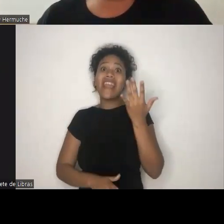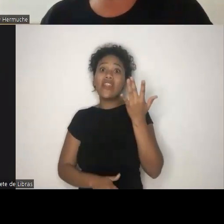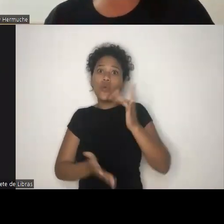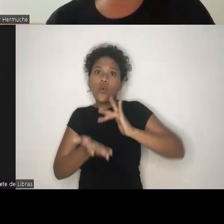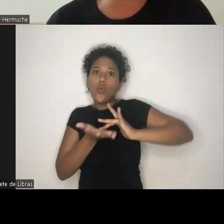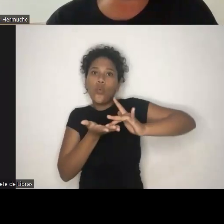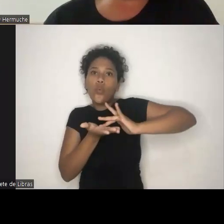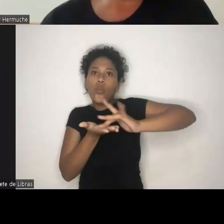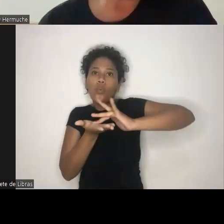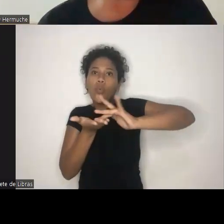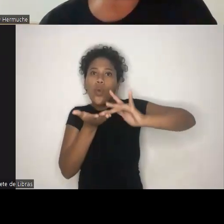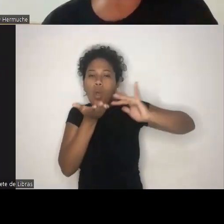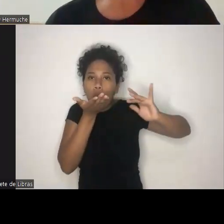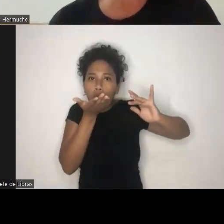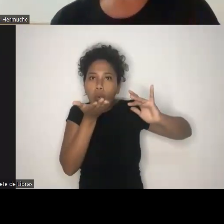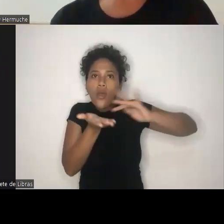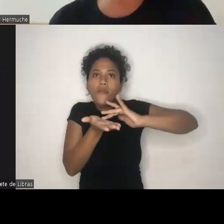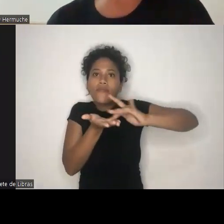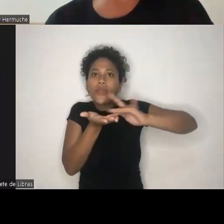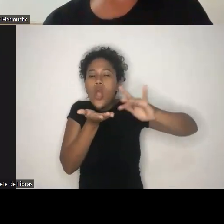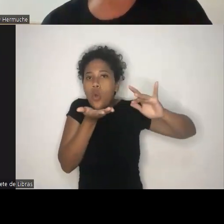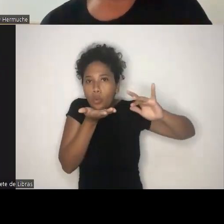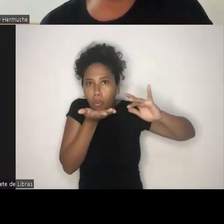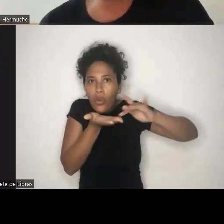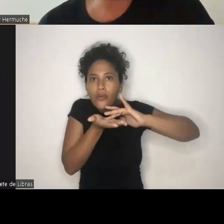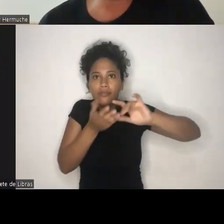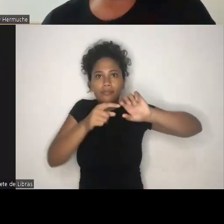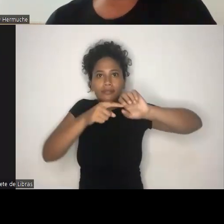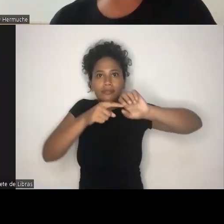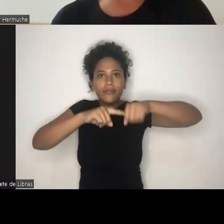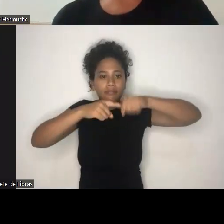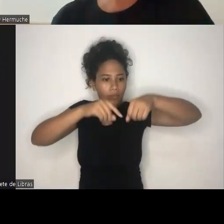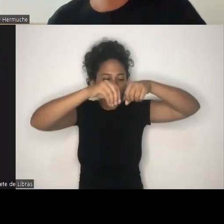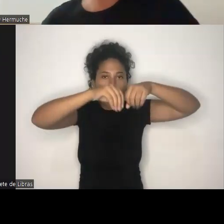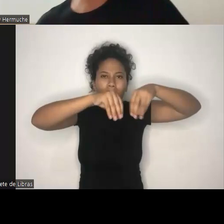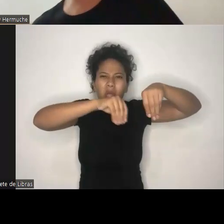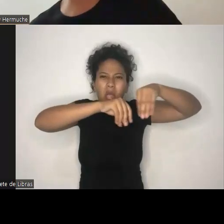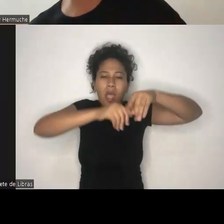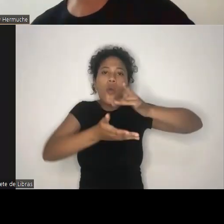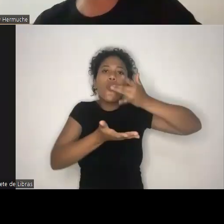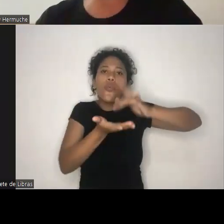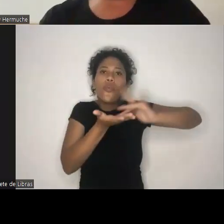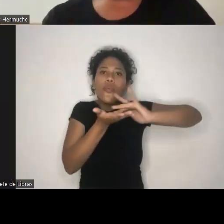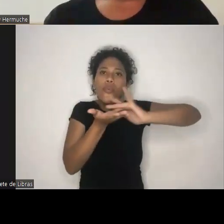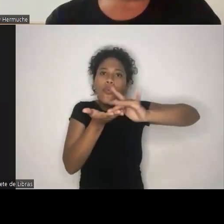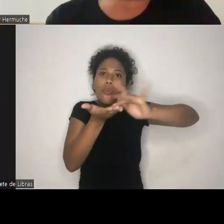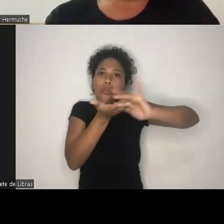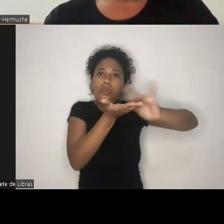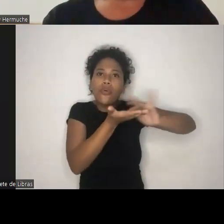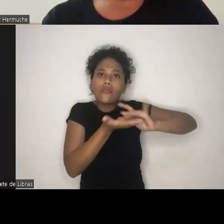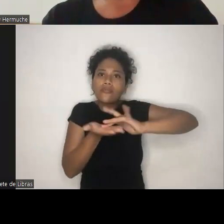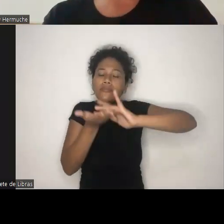o a poeira do grafite seco no papel com a mão então assim eu comecei a pesquisar essa